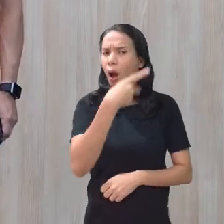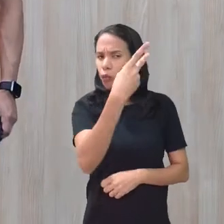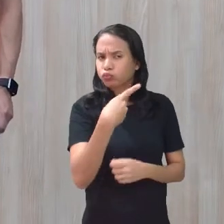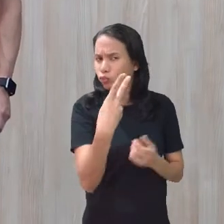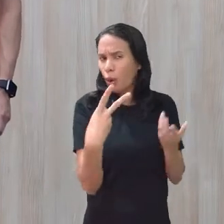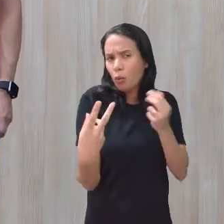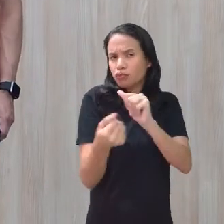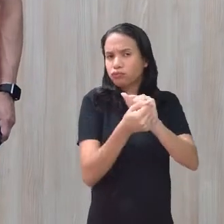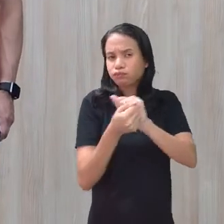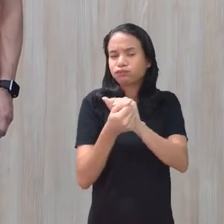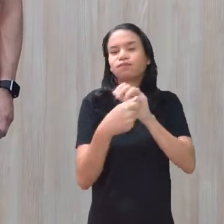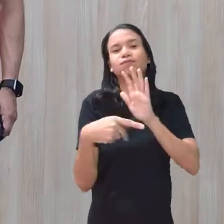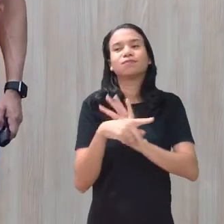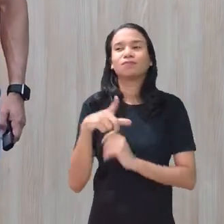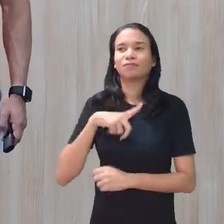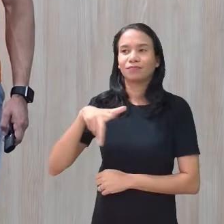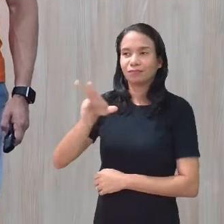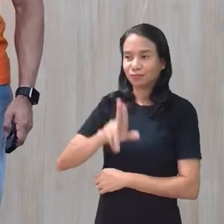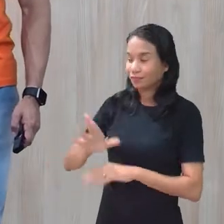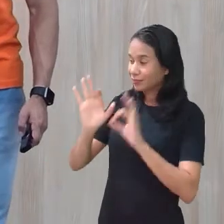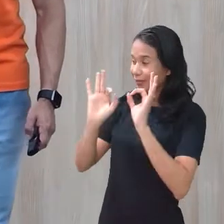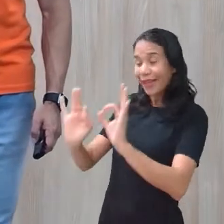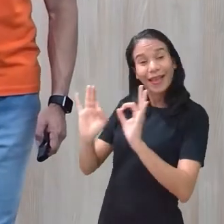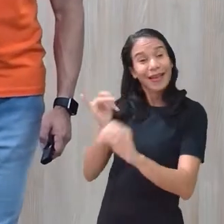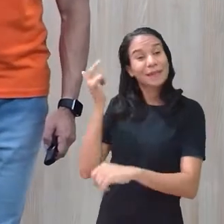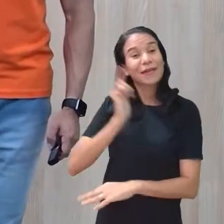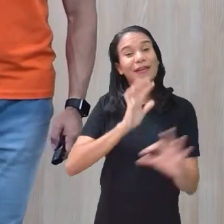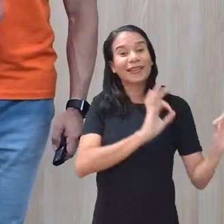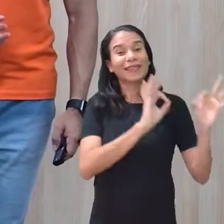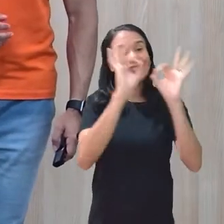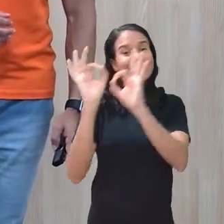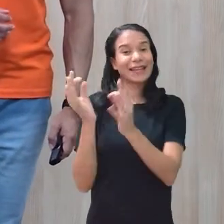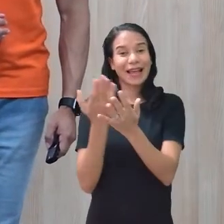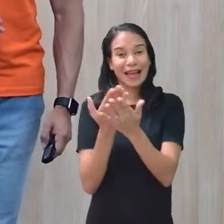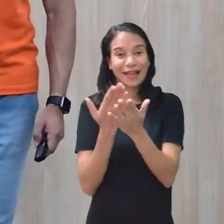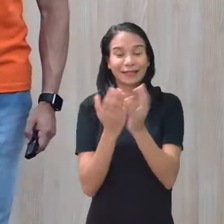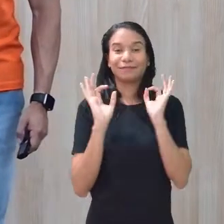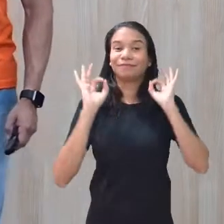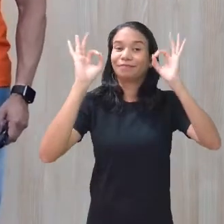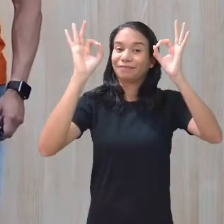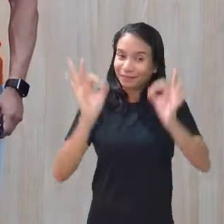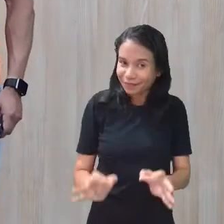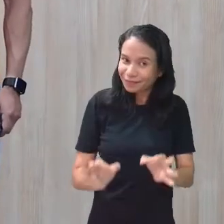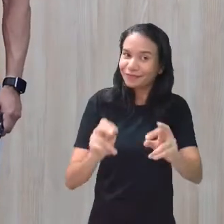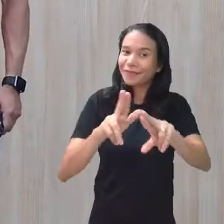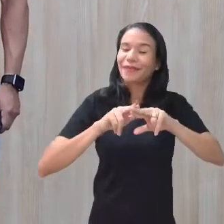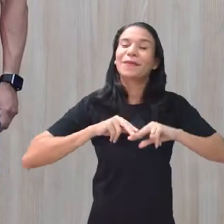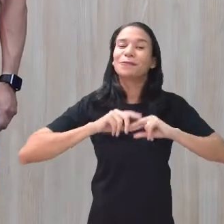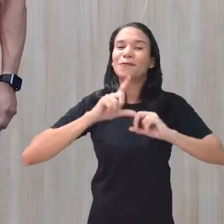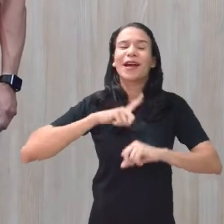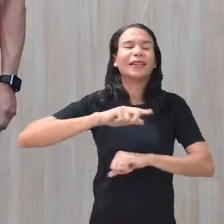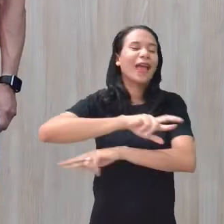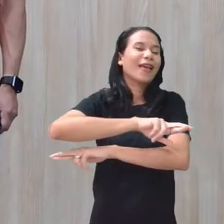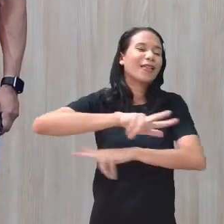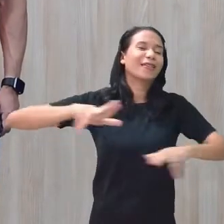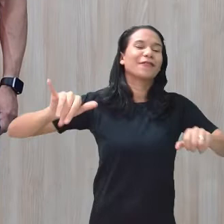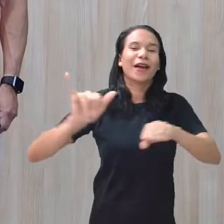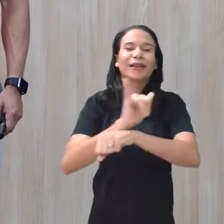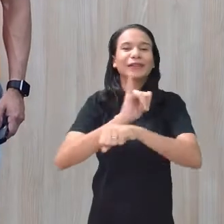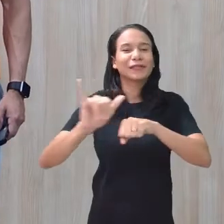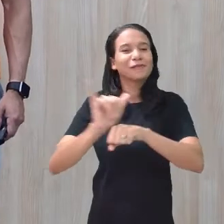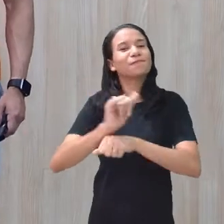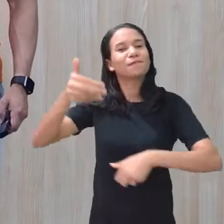essa técnica aí que o pessoal está utilizando para acompanhar a nossa aula, tá bom? Então tem várias formas aí de